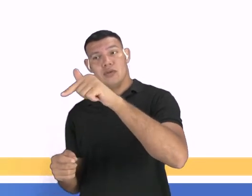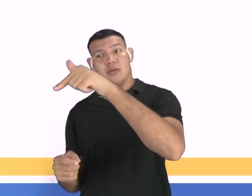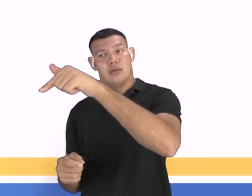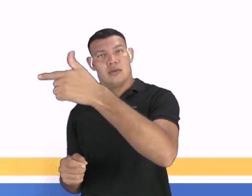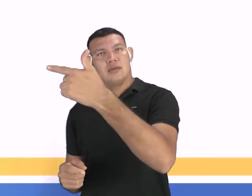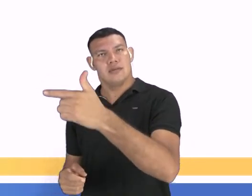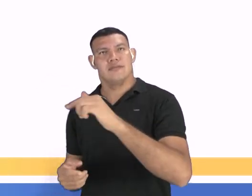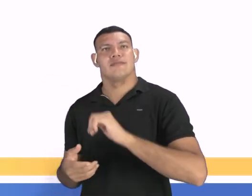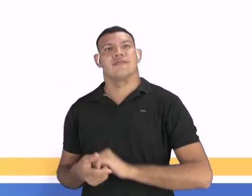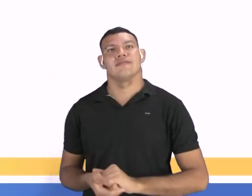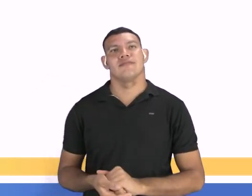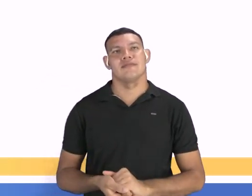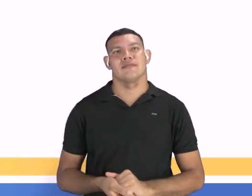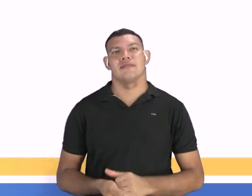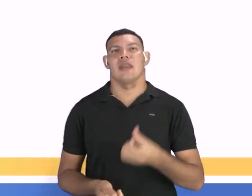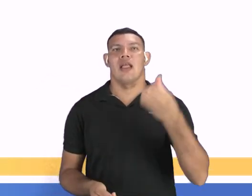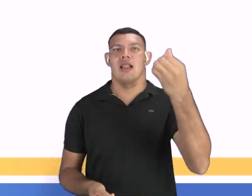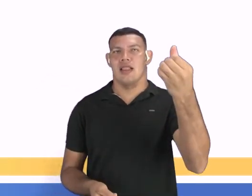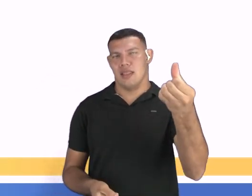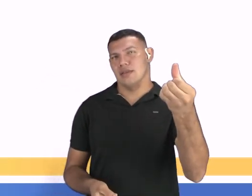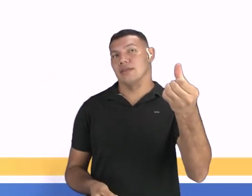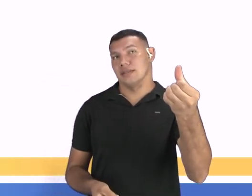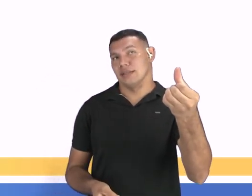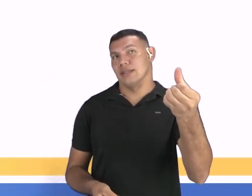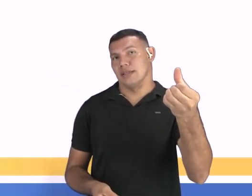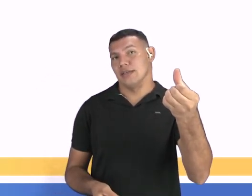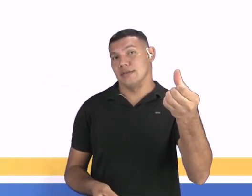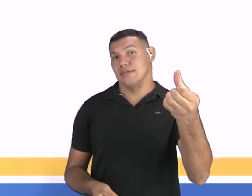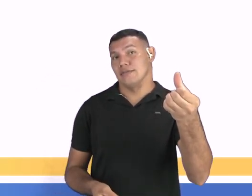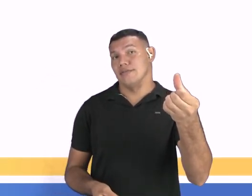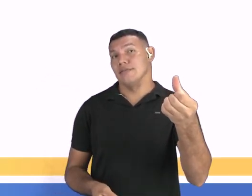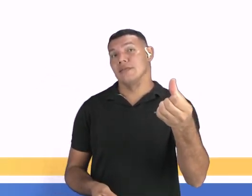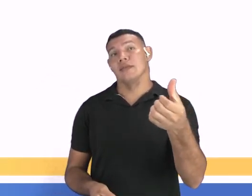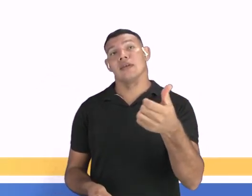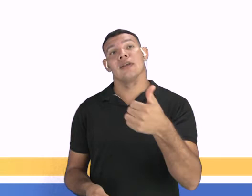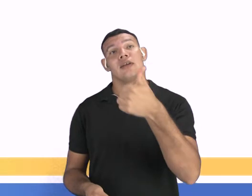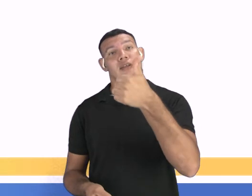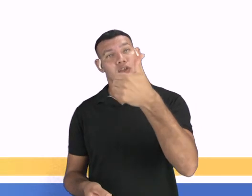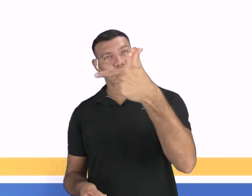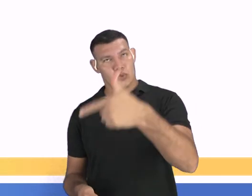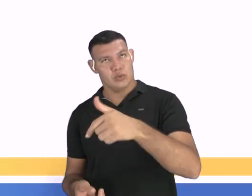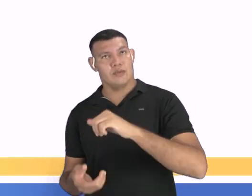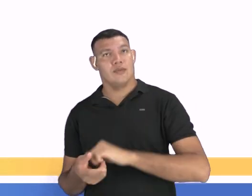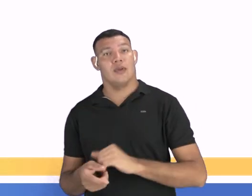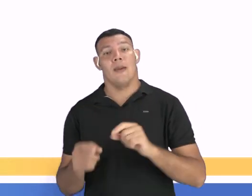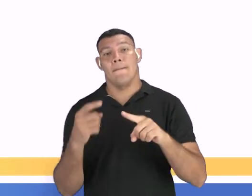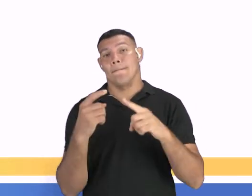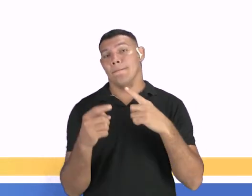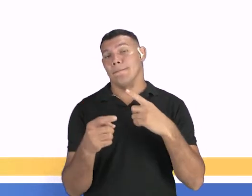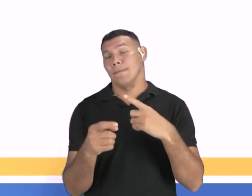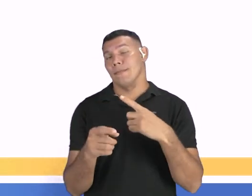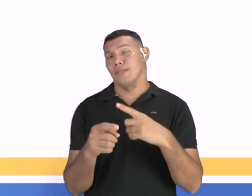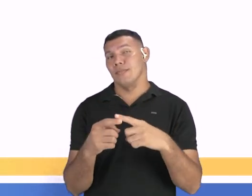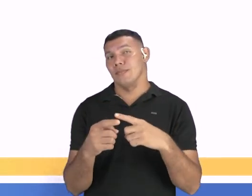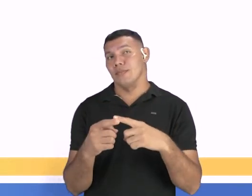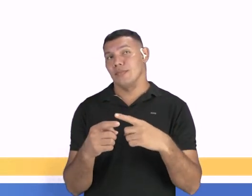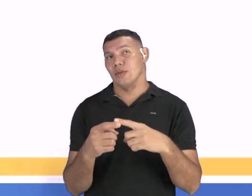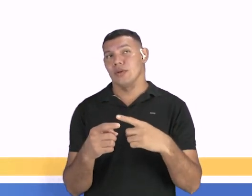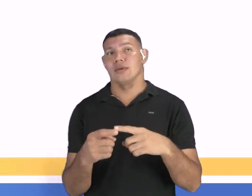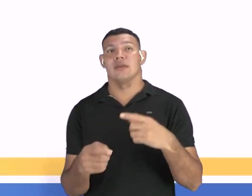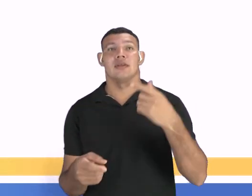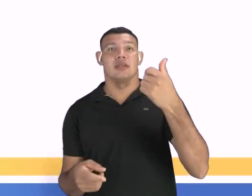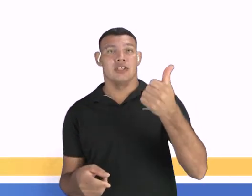divisores, por exemplo, 6 e o 12, já que 6 vezes 12 é igual